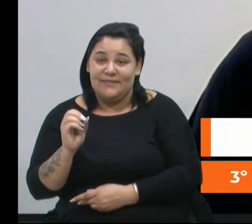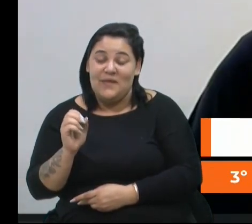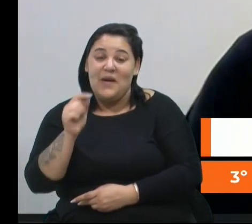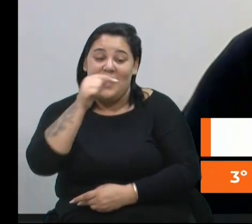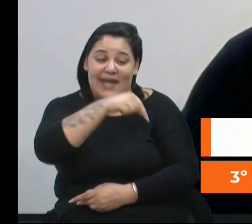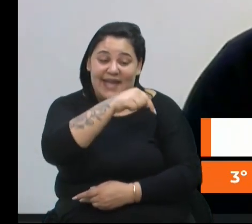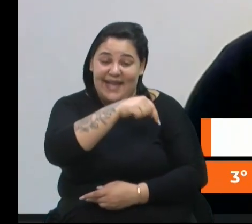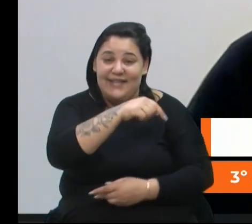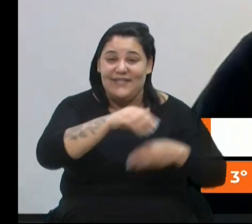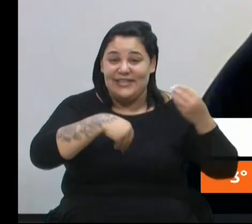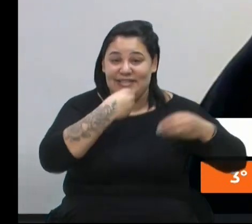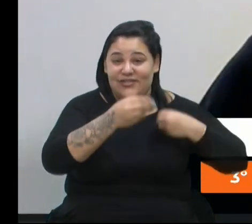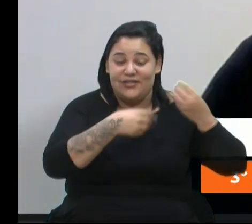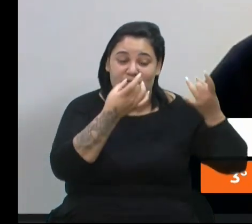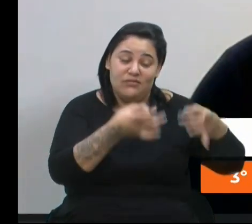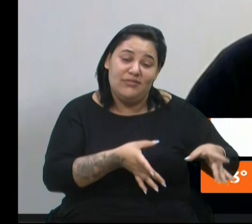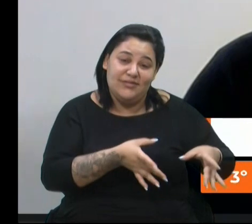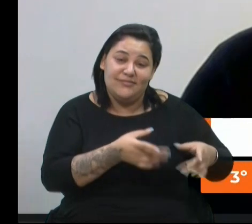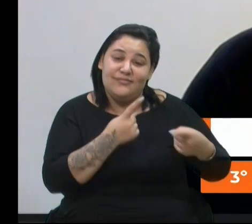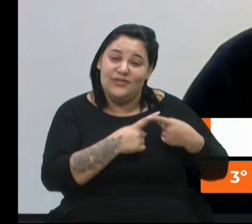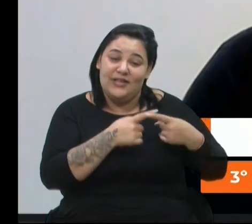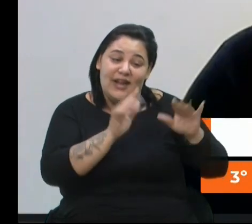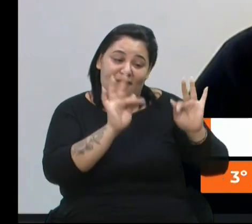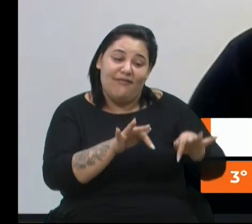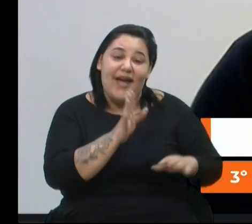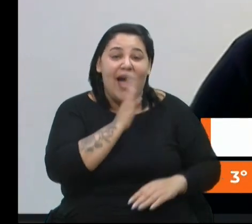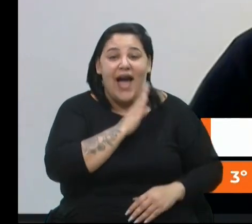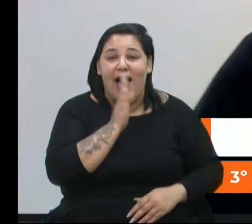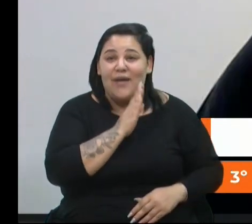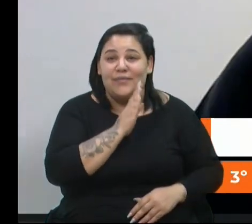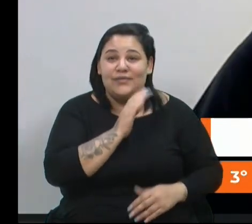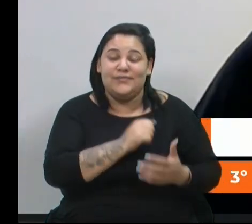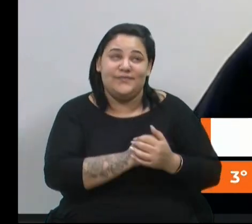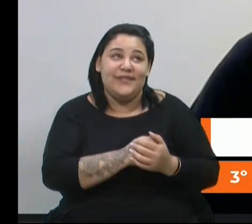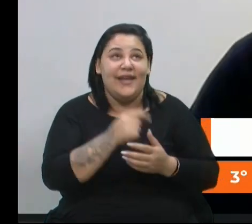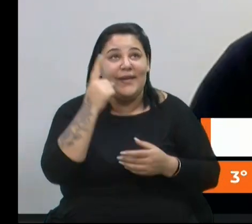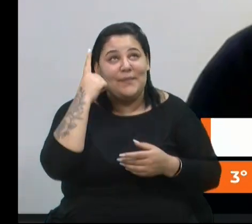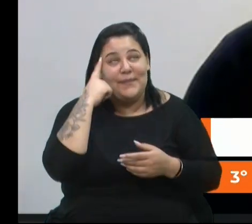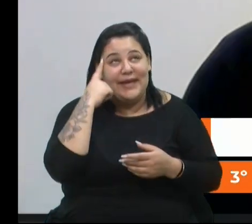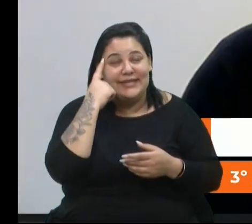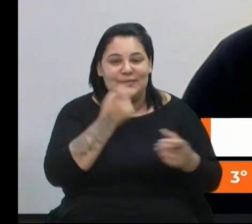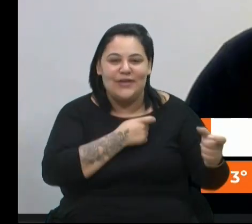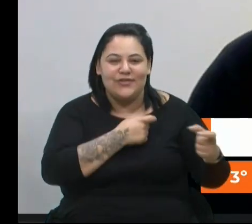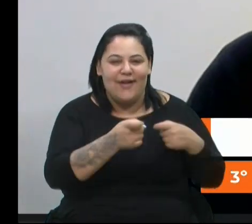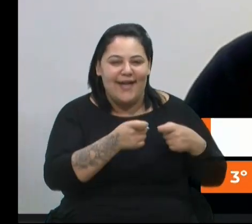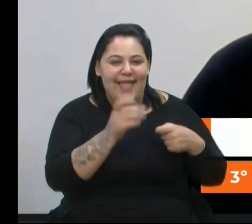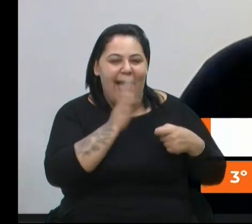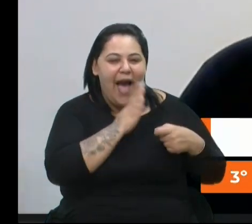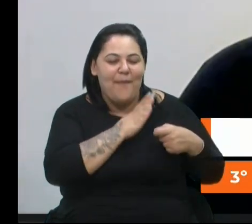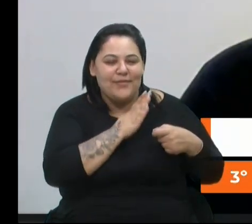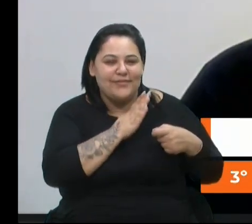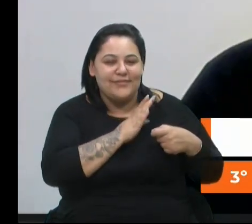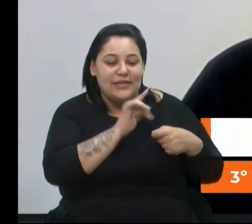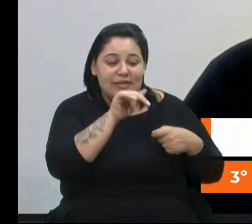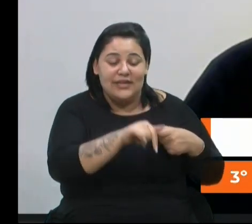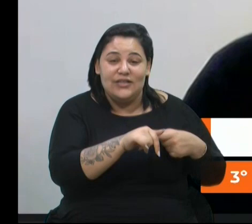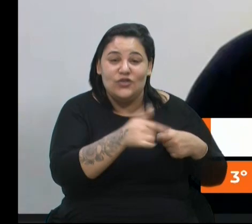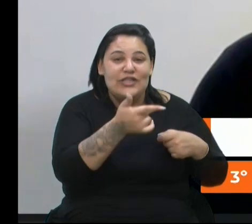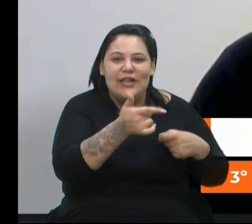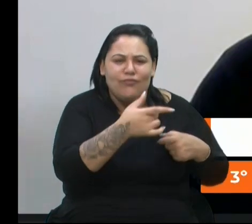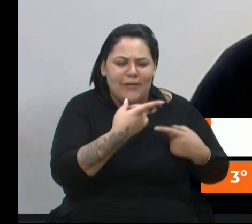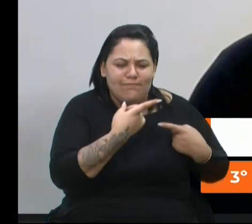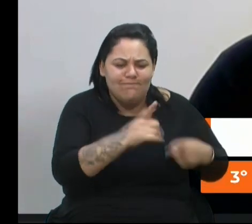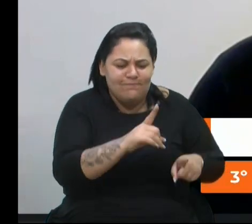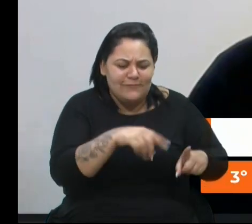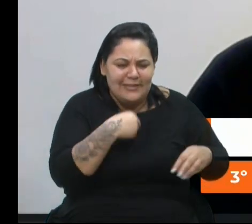jogos. Ele vai terminar os desafios primeiro, ele vai pensar em uma jogada primeiro, e aquilo ali para ele não sendo desafiante,